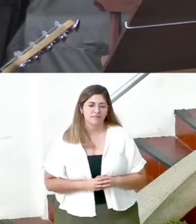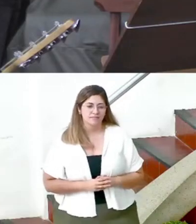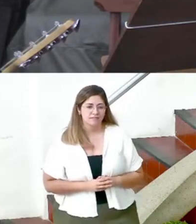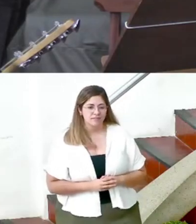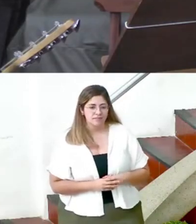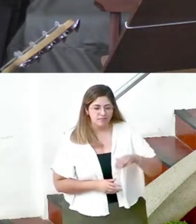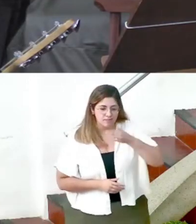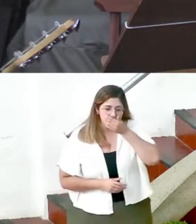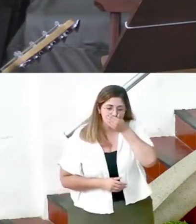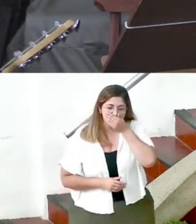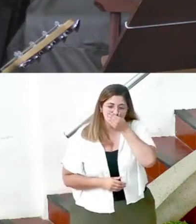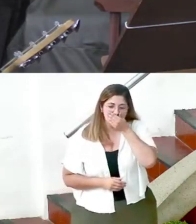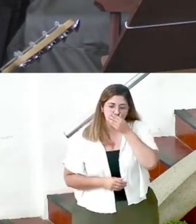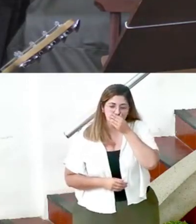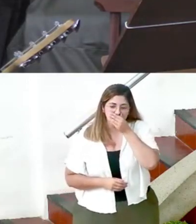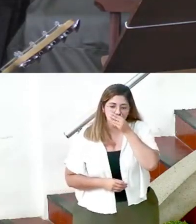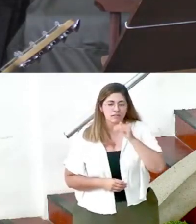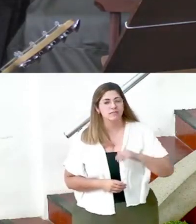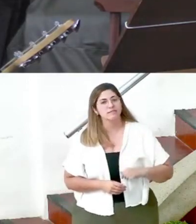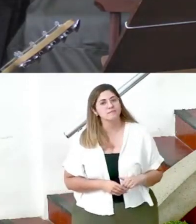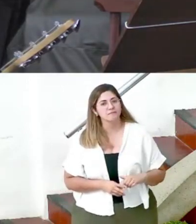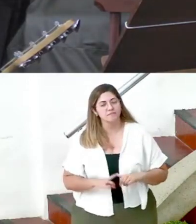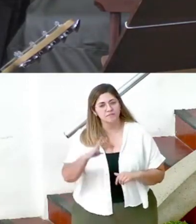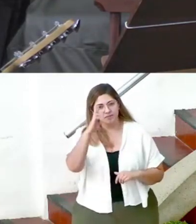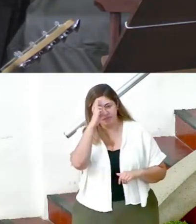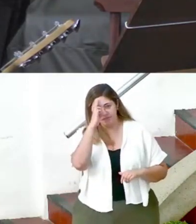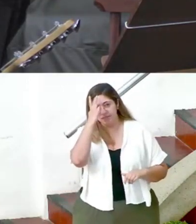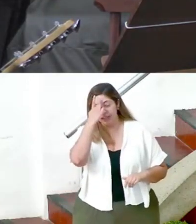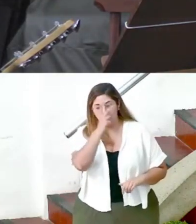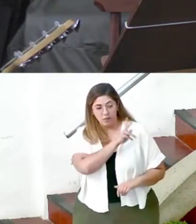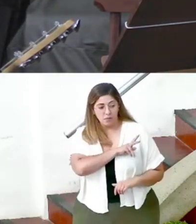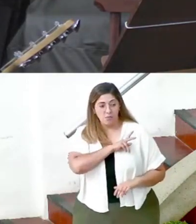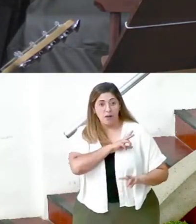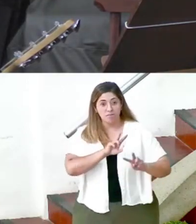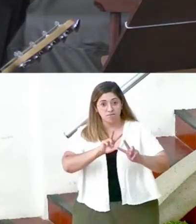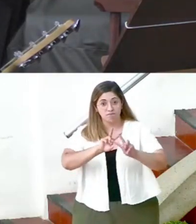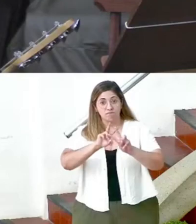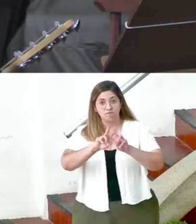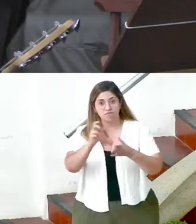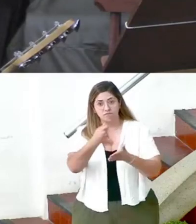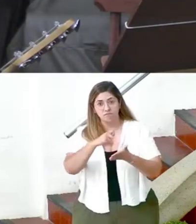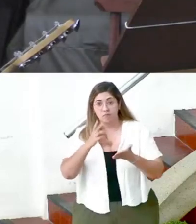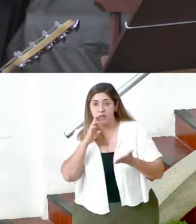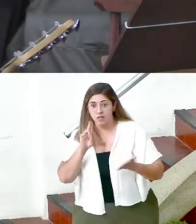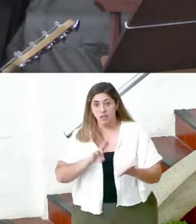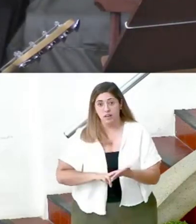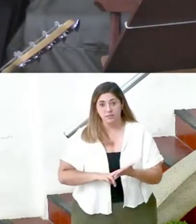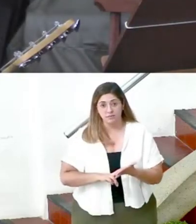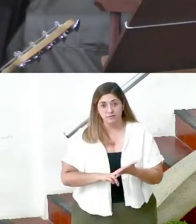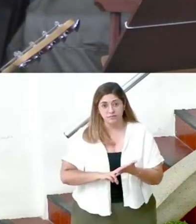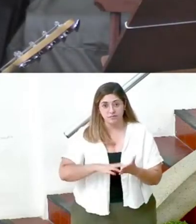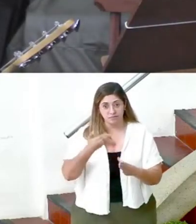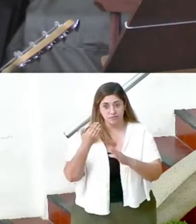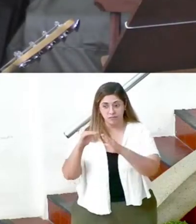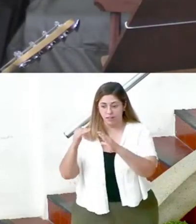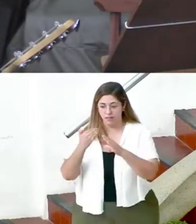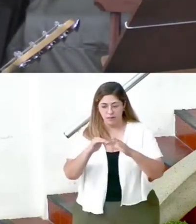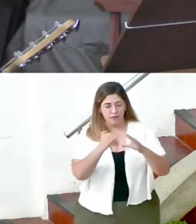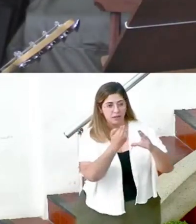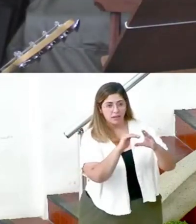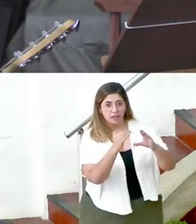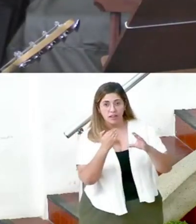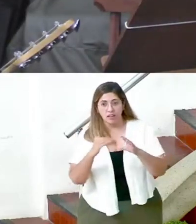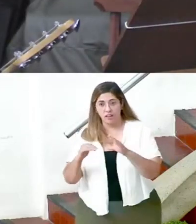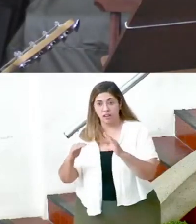foram convertidos, de tal forma que quando Paulo está preso e escrevendo às igrejas, para uma delas ele diz: os da casa